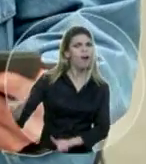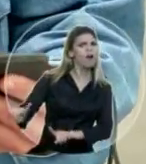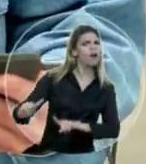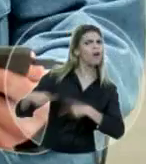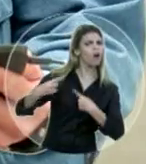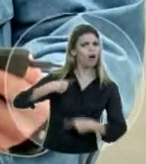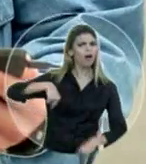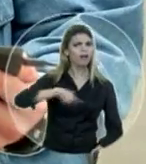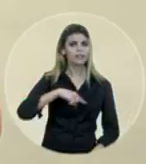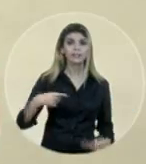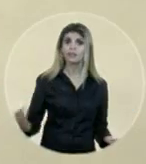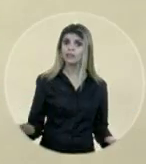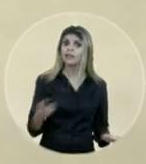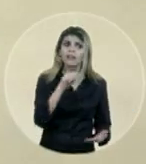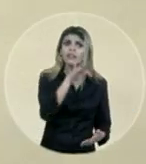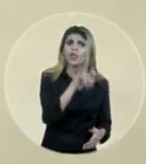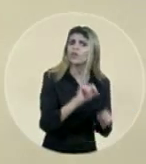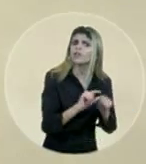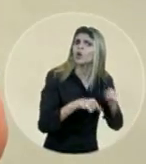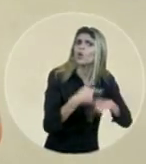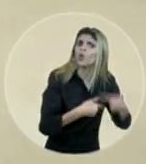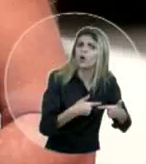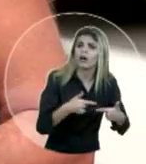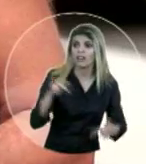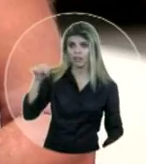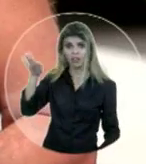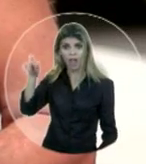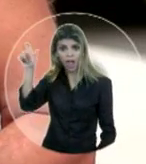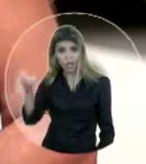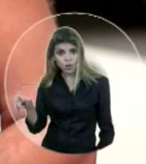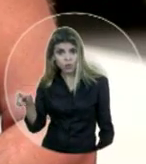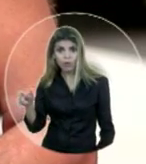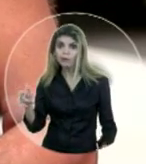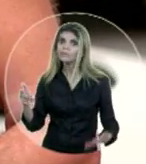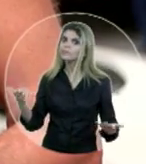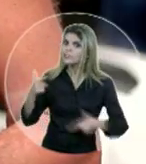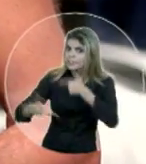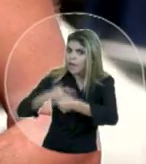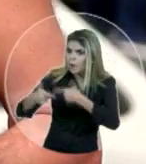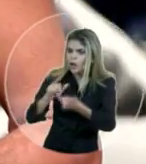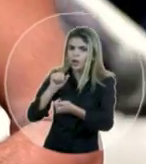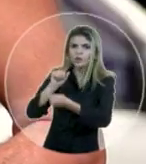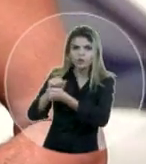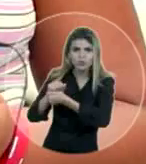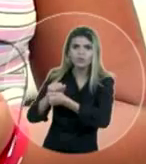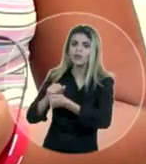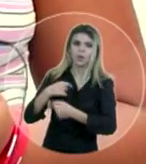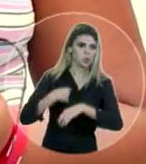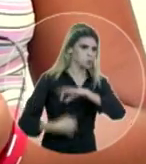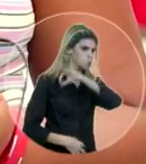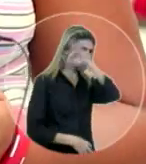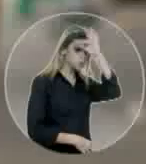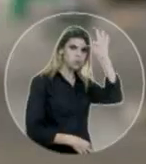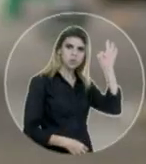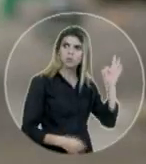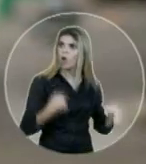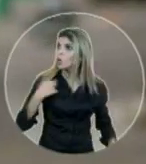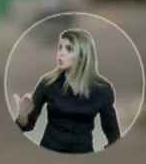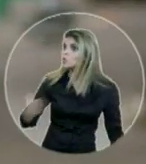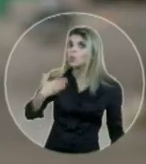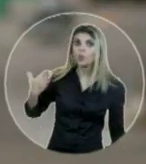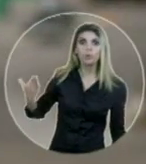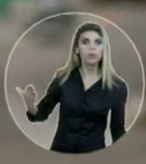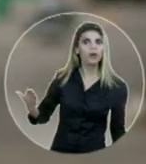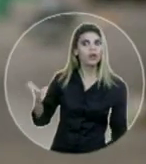estão contra a gente. Diante disso aqui, Neilton vai fazer o quê? Vi Neilton Mulim trabalhar com a gente. Eu não sabia disso. Eu